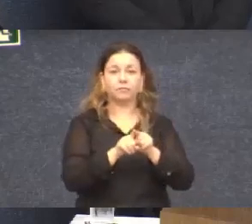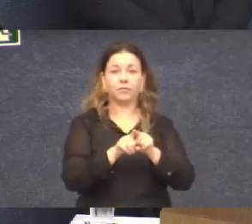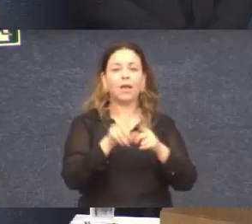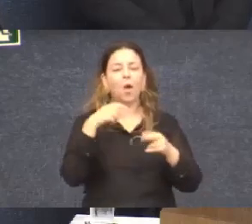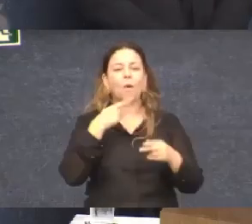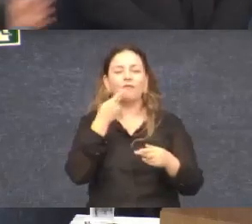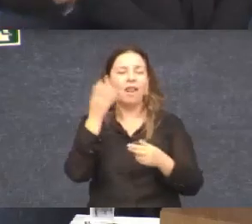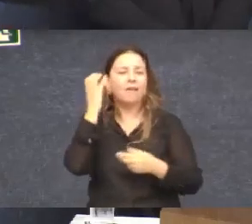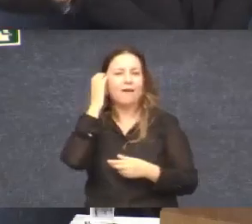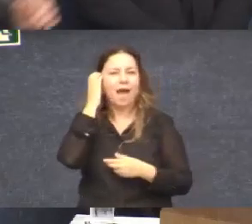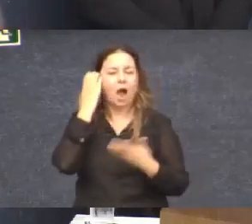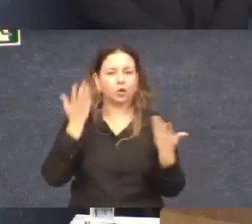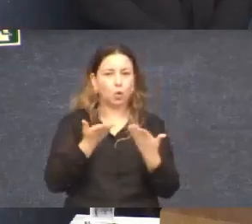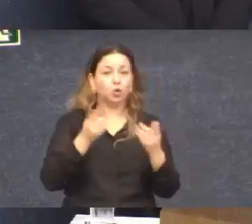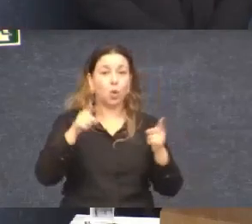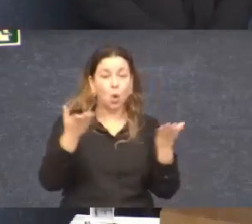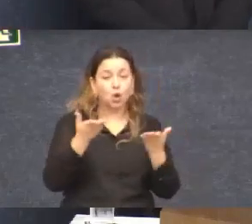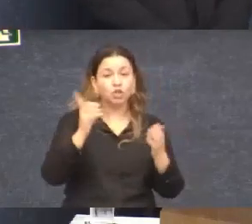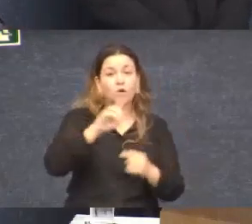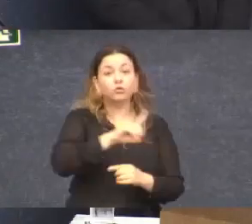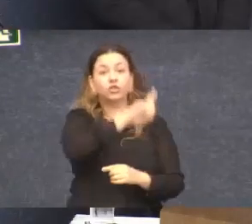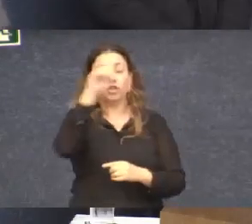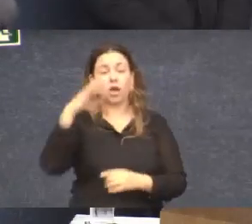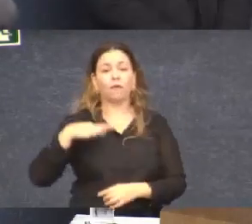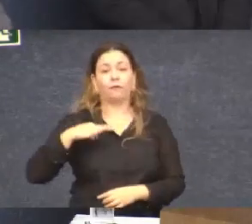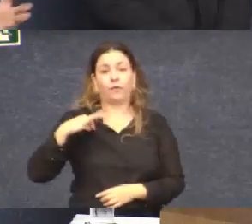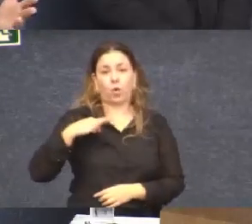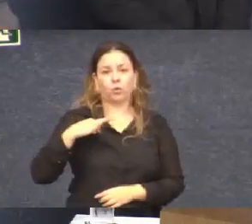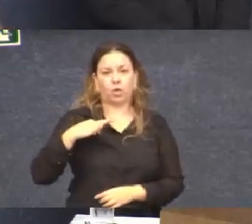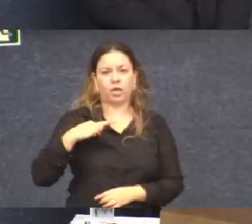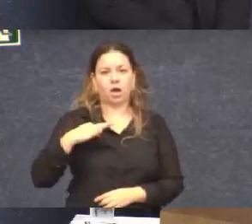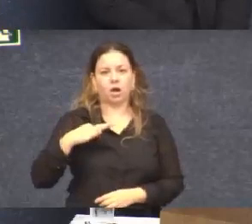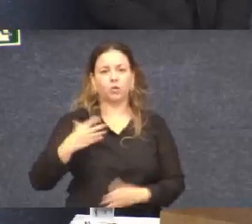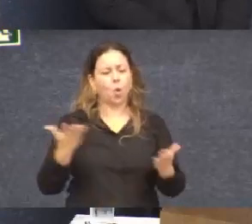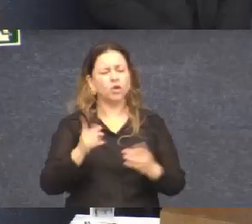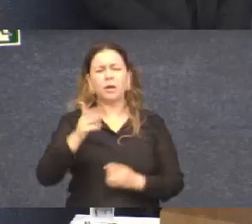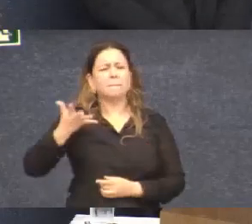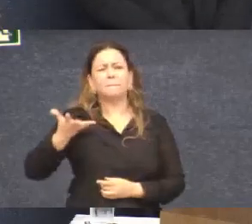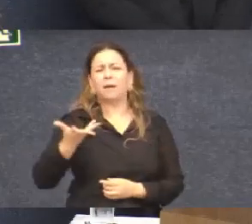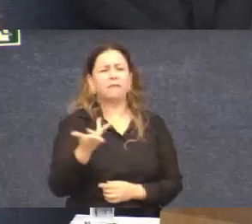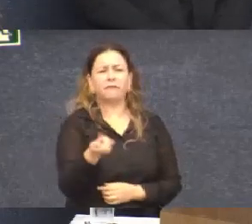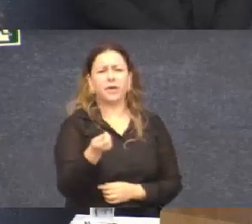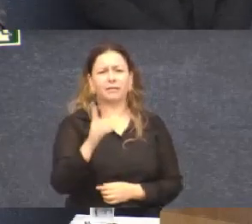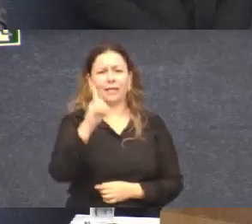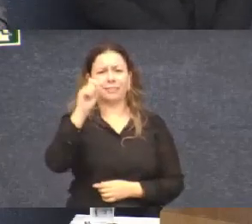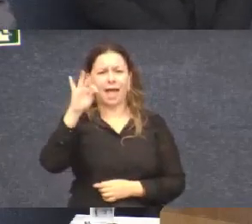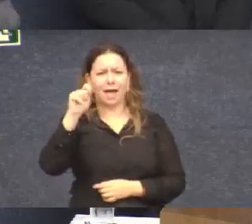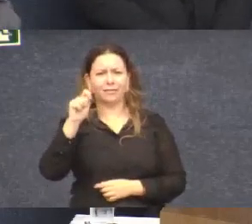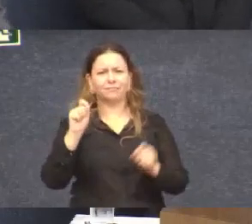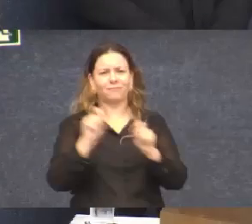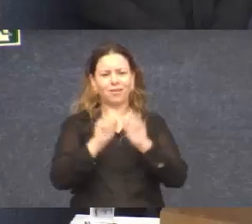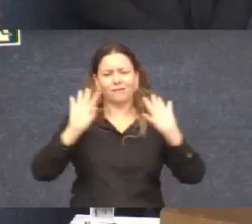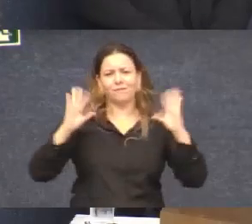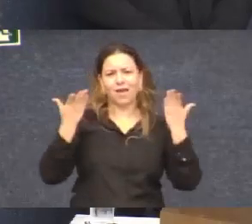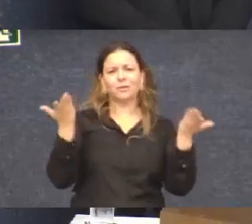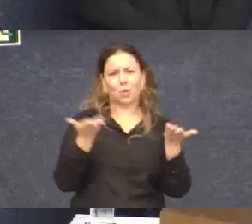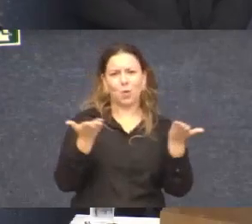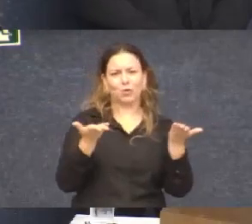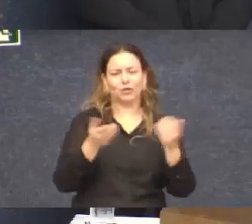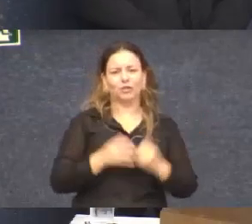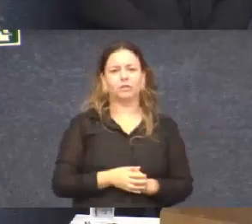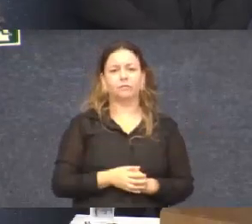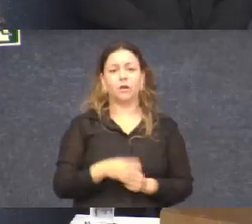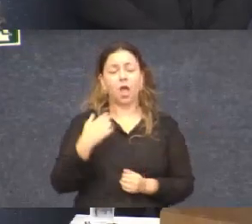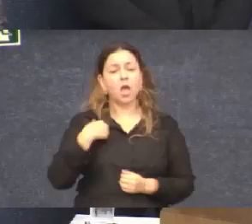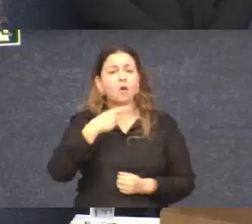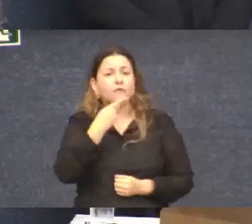do voluntariado, Maninho escolheu uma data exatamente perfeita para comemorar essa comenda, e eu dizia que